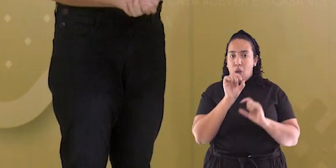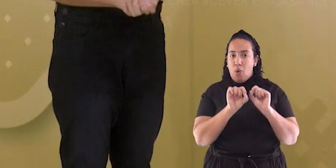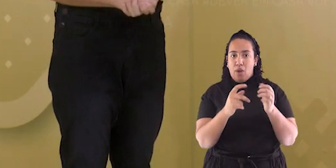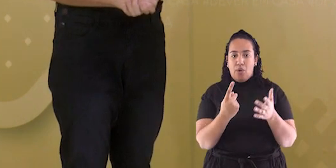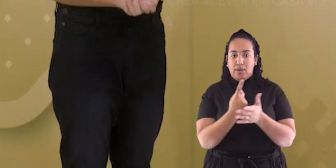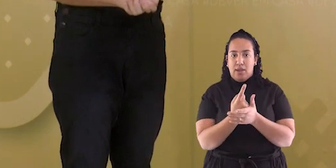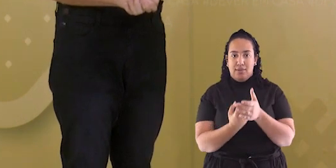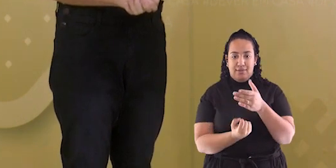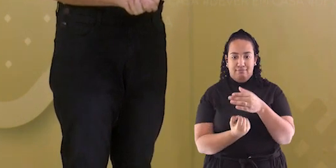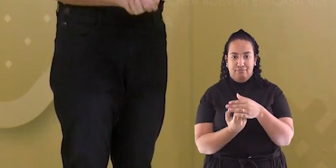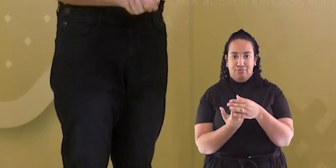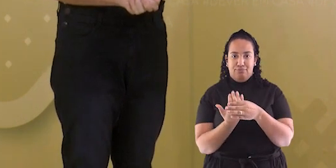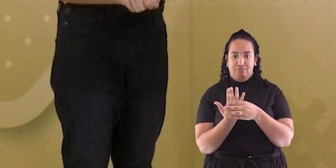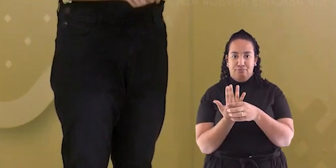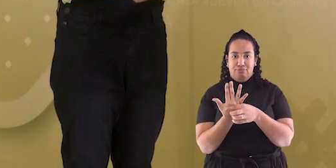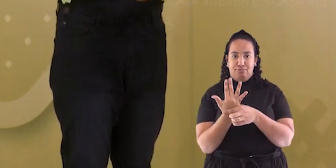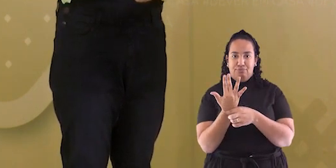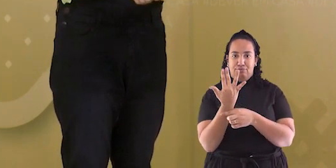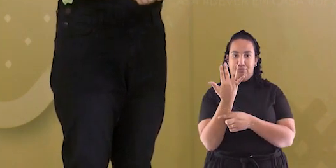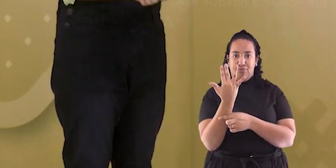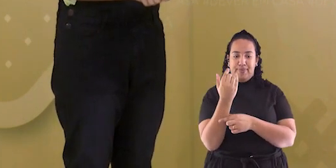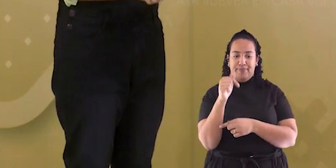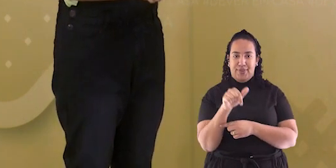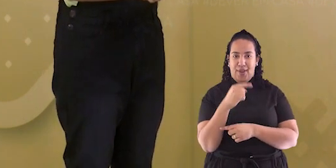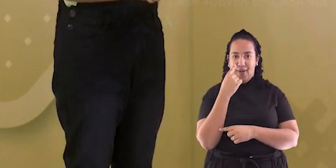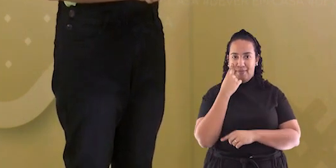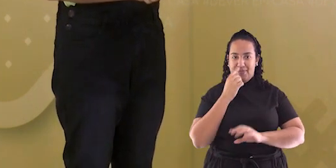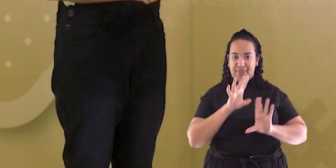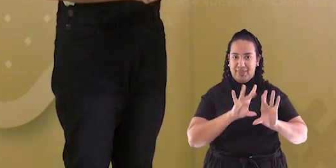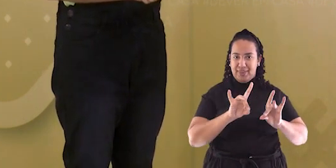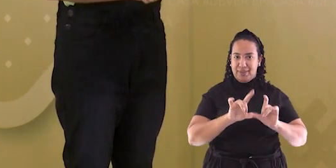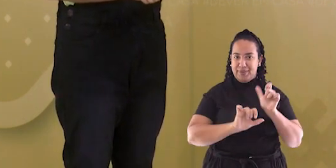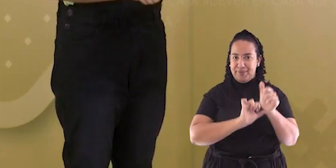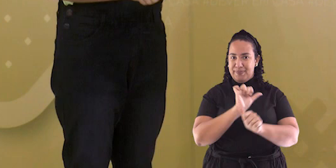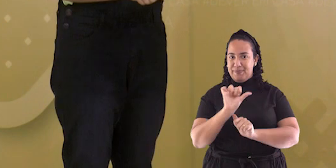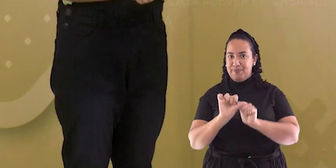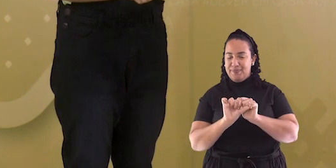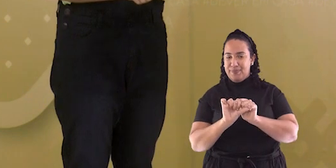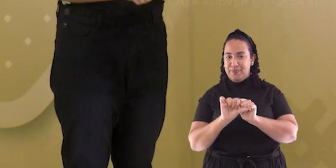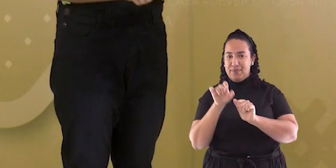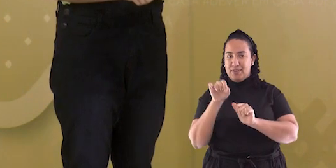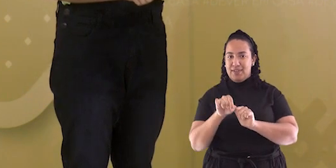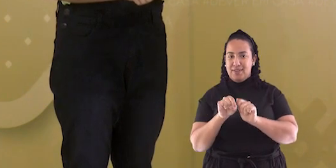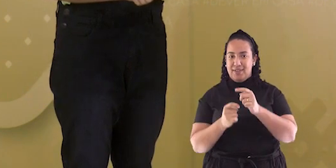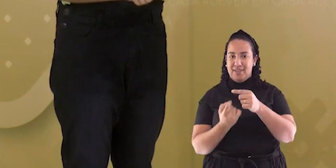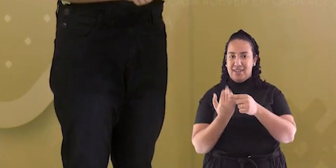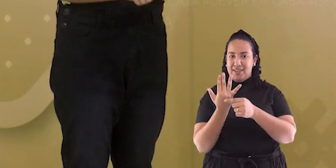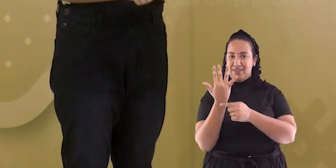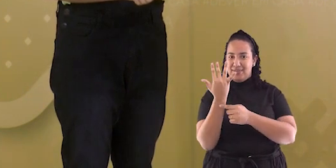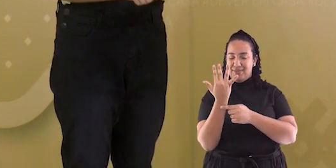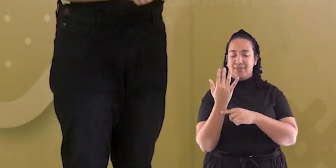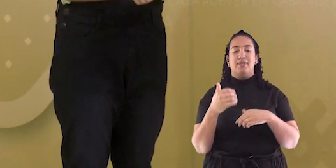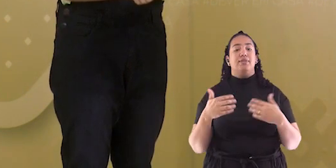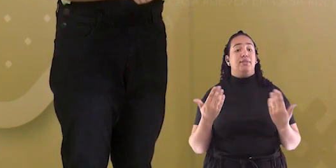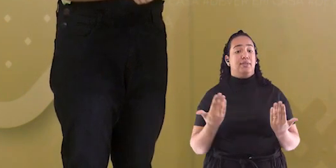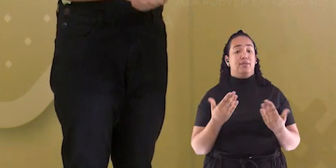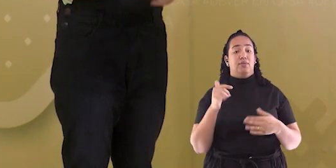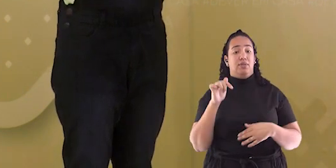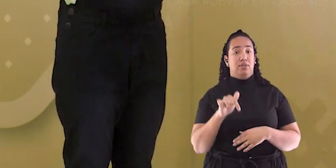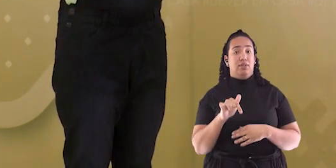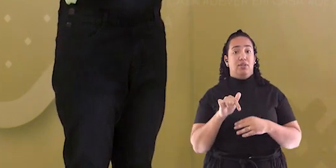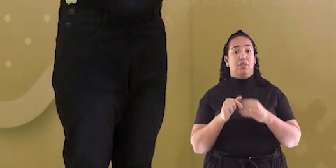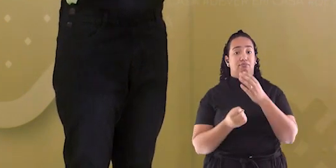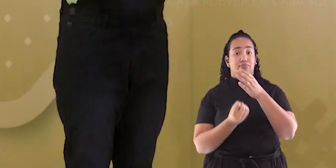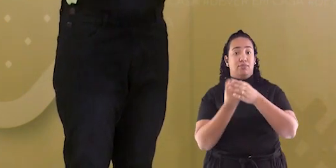Com isso, ela passa do estado líquido para o estado gasoso. Então se eleva até grandes altitudes, onde forma as